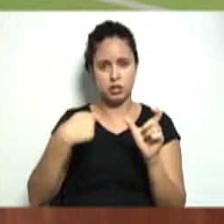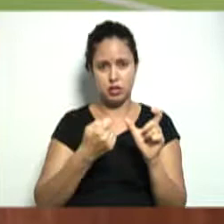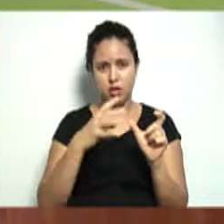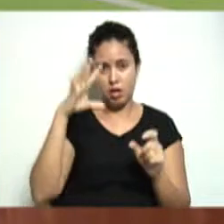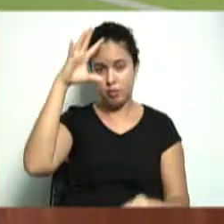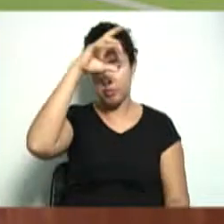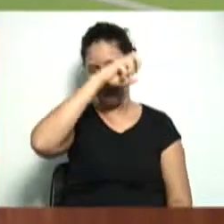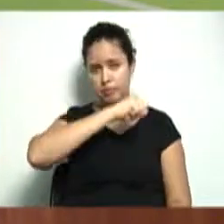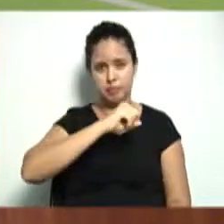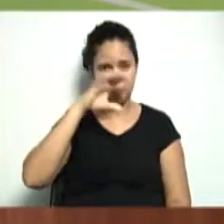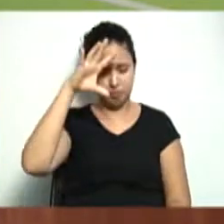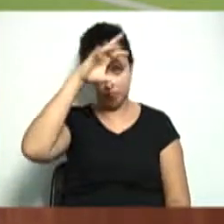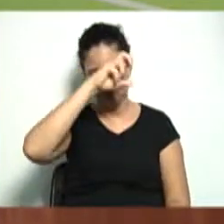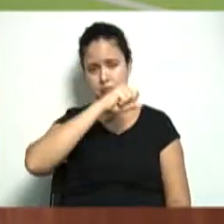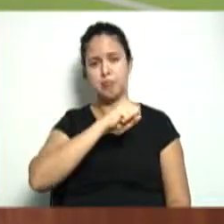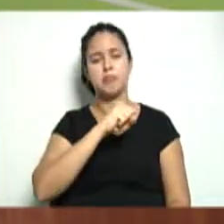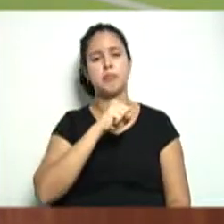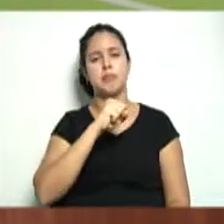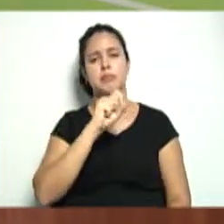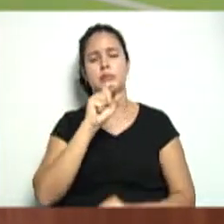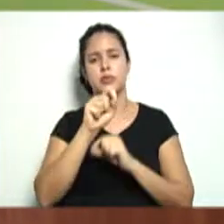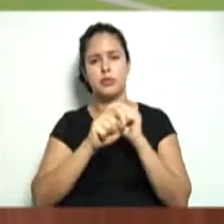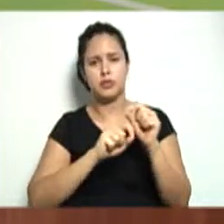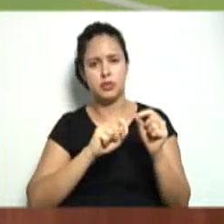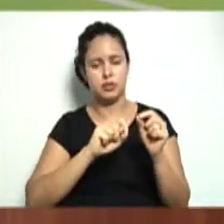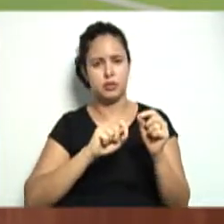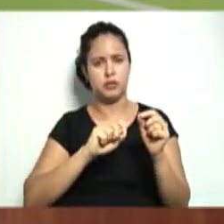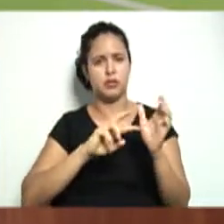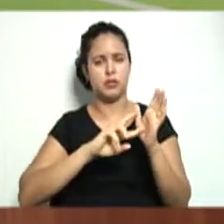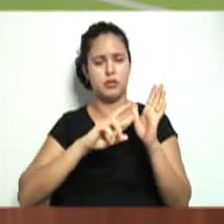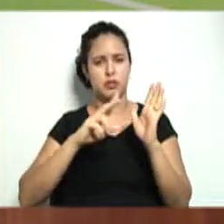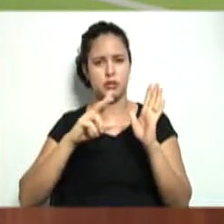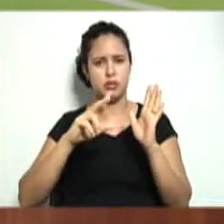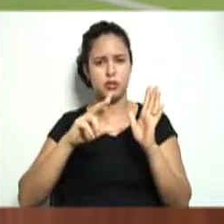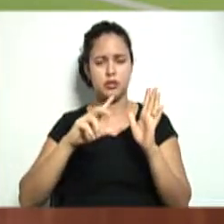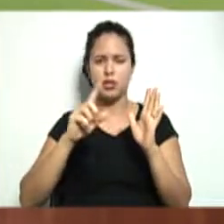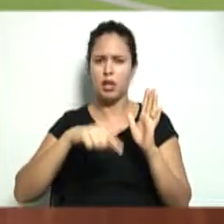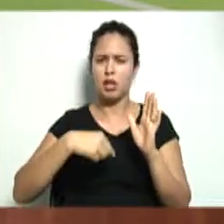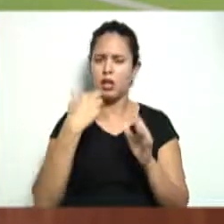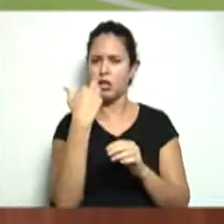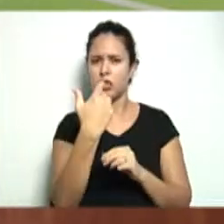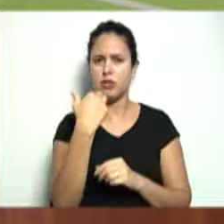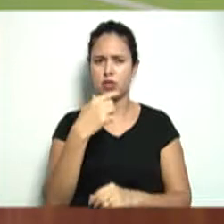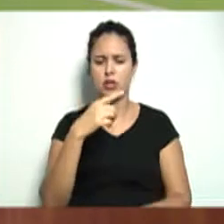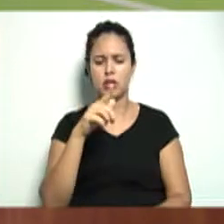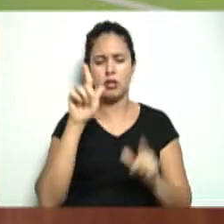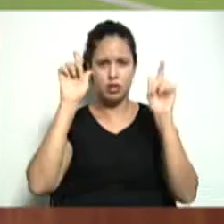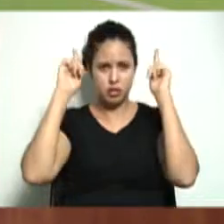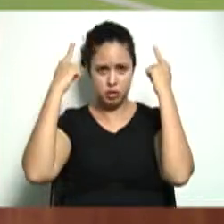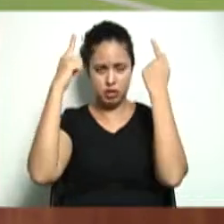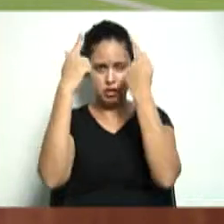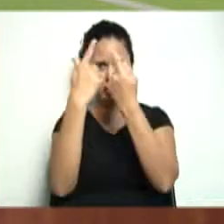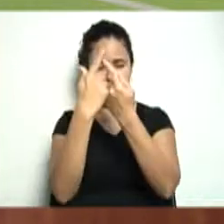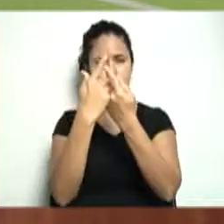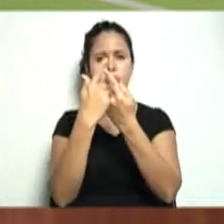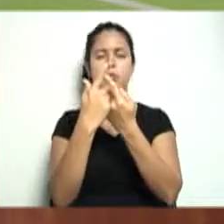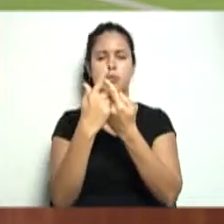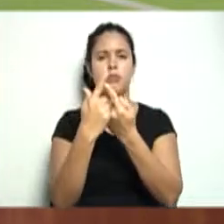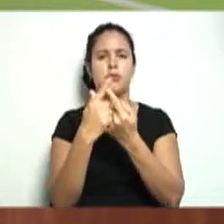lembra aprendiz, vem do grego edera. Edera é uma trepadeira.